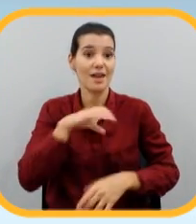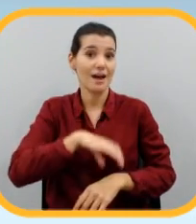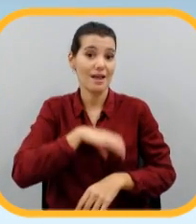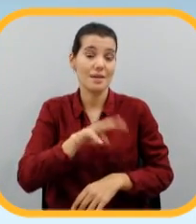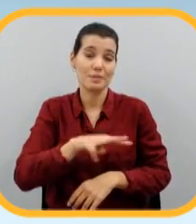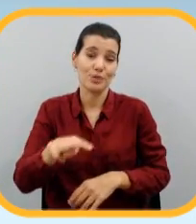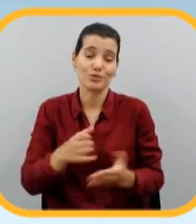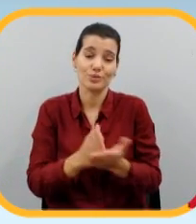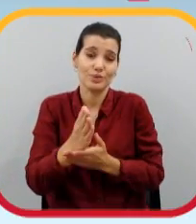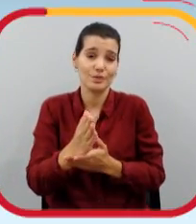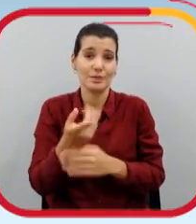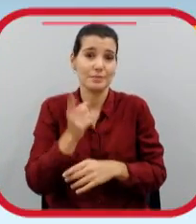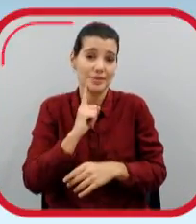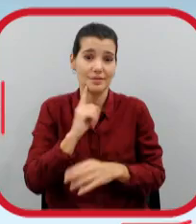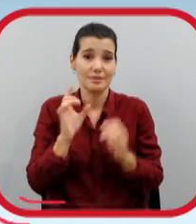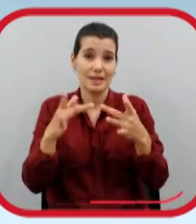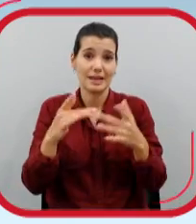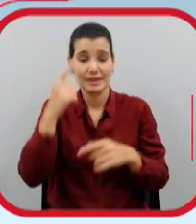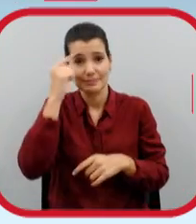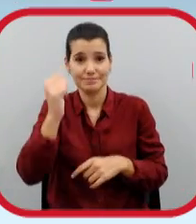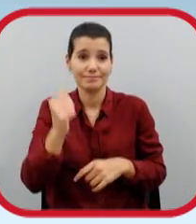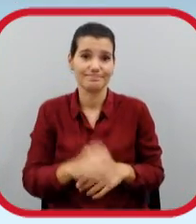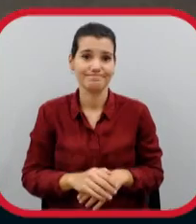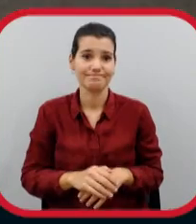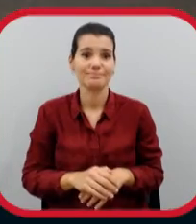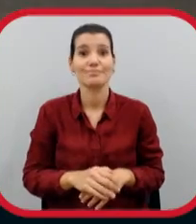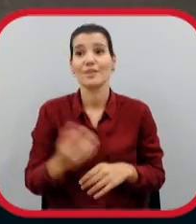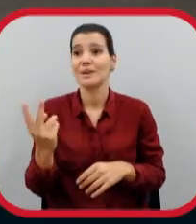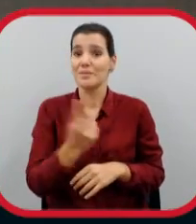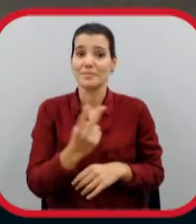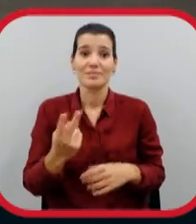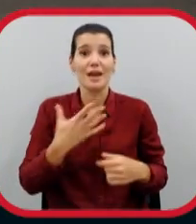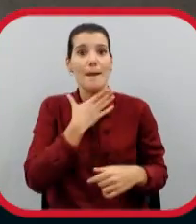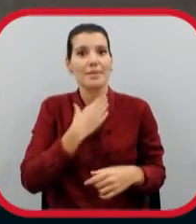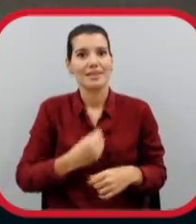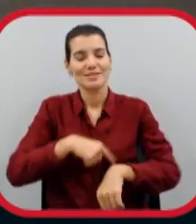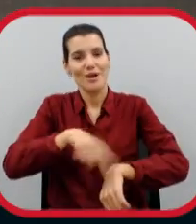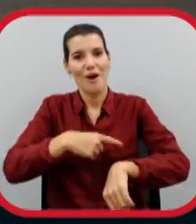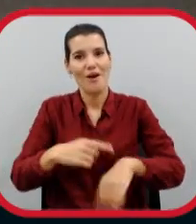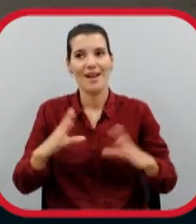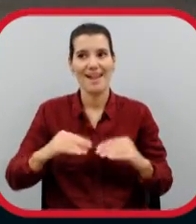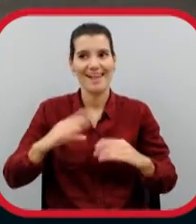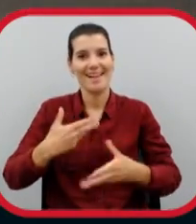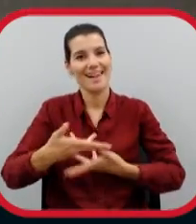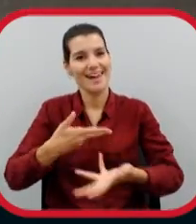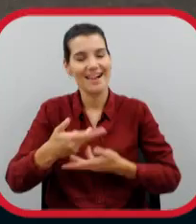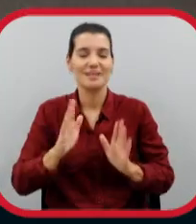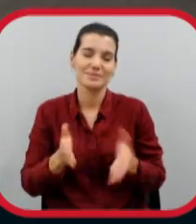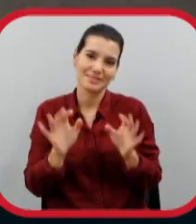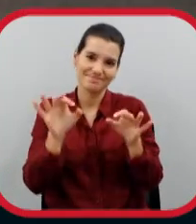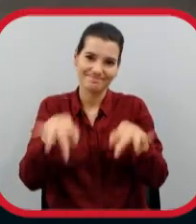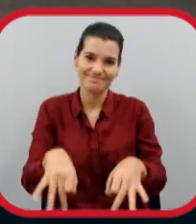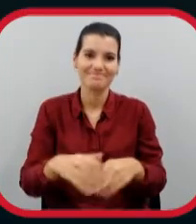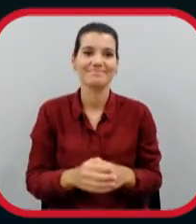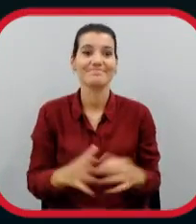ganhar muitos milhões, que vai continuar a fazer esses ataques com sucesso. Professor Miguel, professor José, podíamos ficar aqui mais horas a falar convosco sobre isso, mas temos mesmo